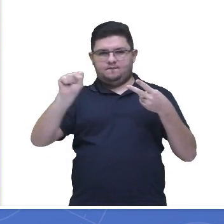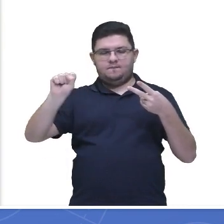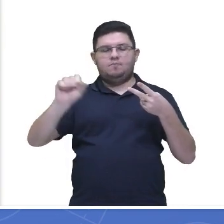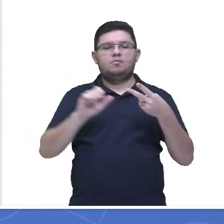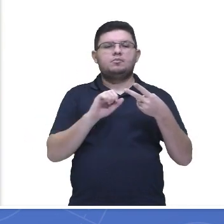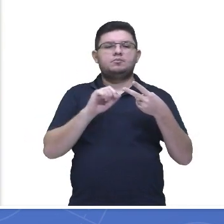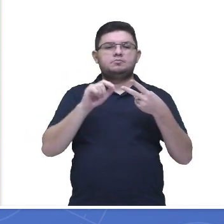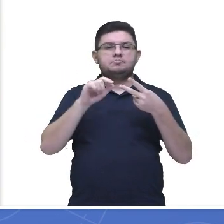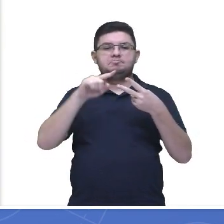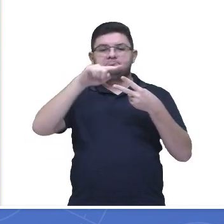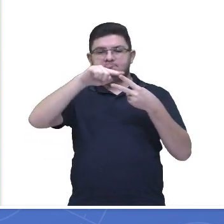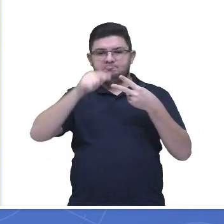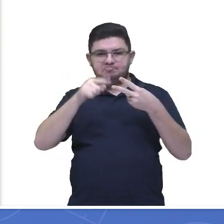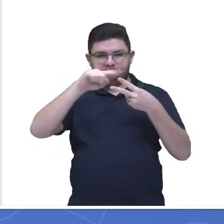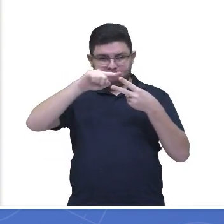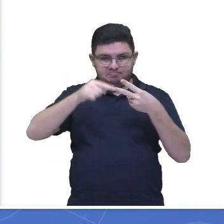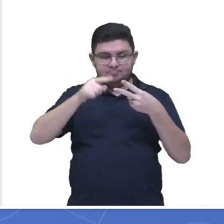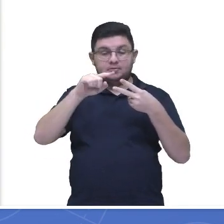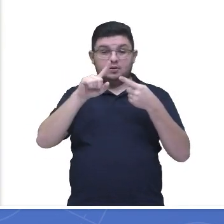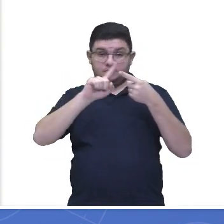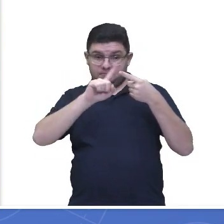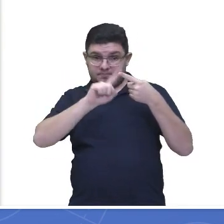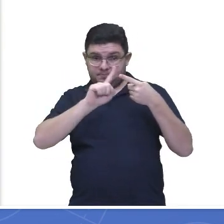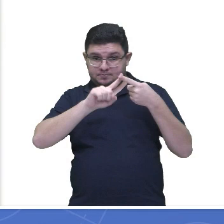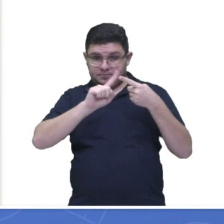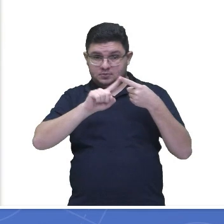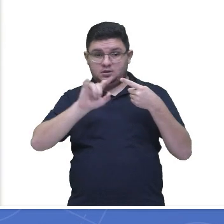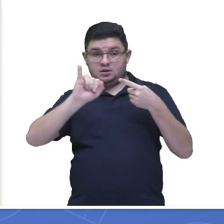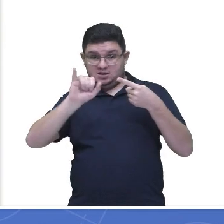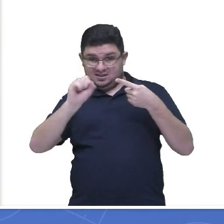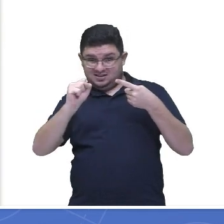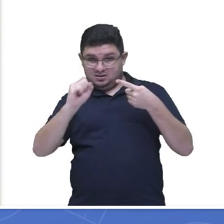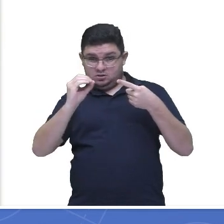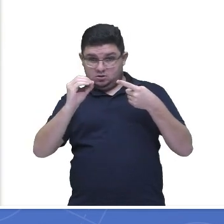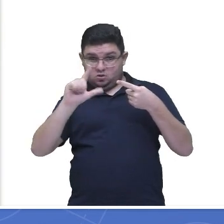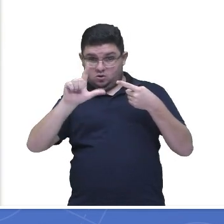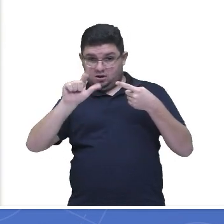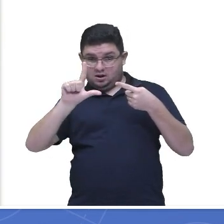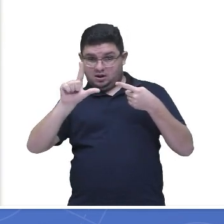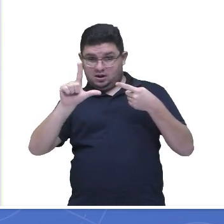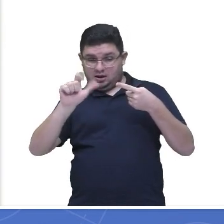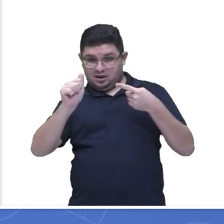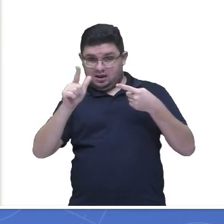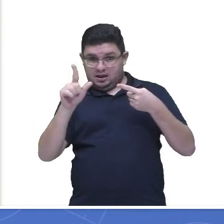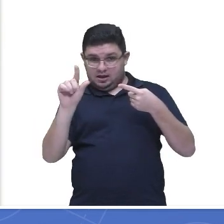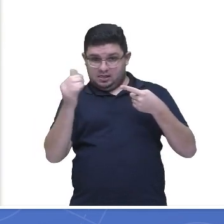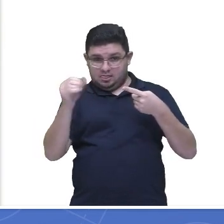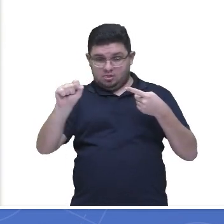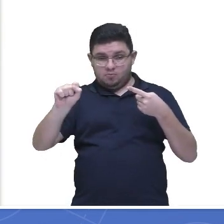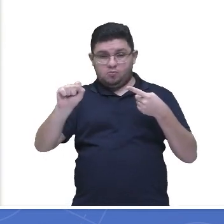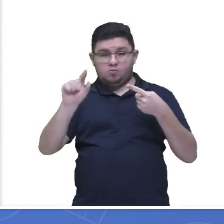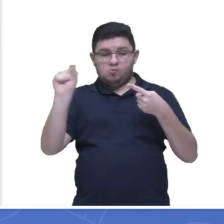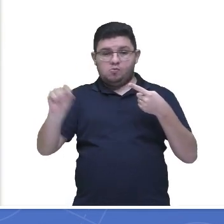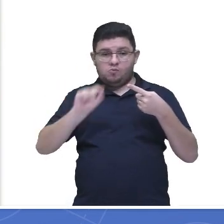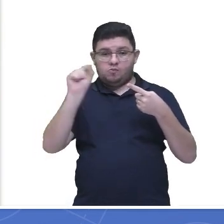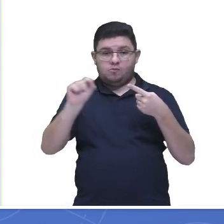Quando é que eu tenho uma cadeia carbônica que